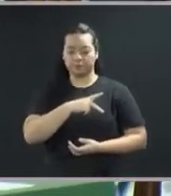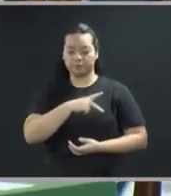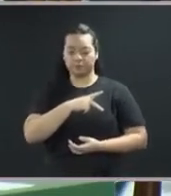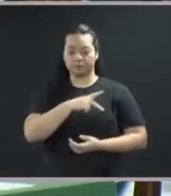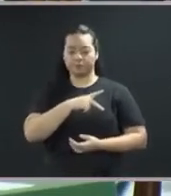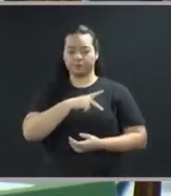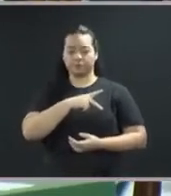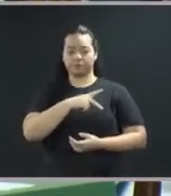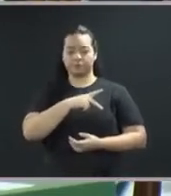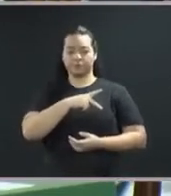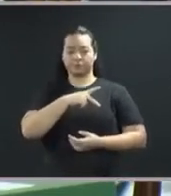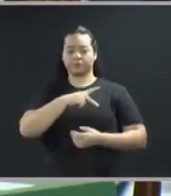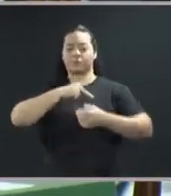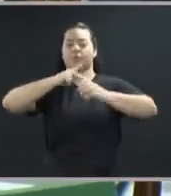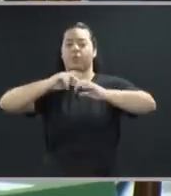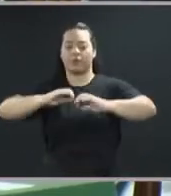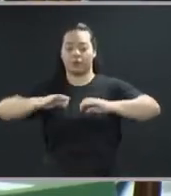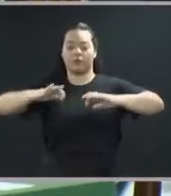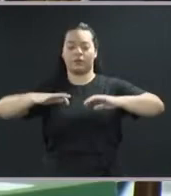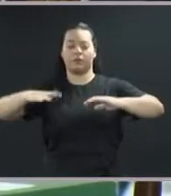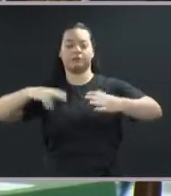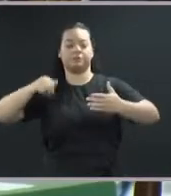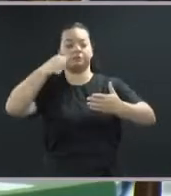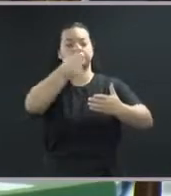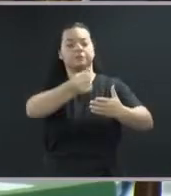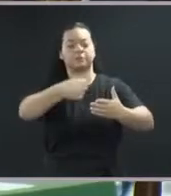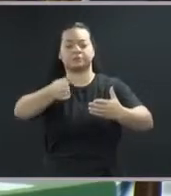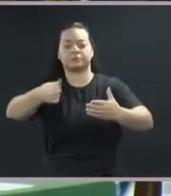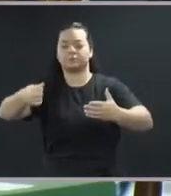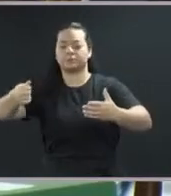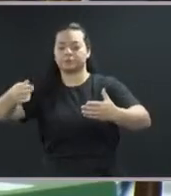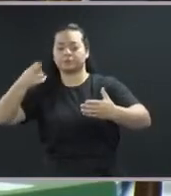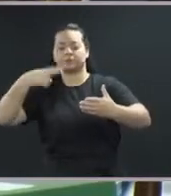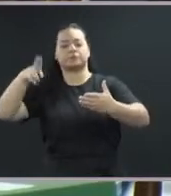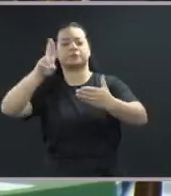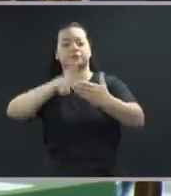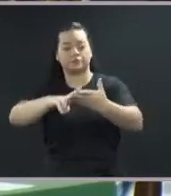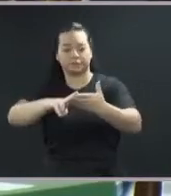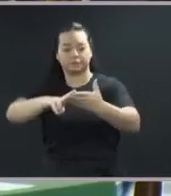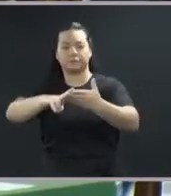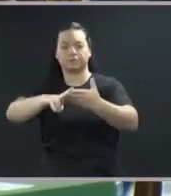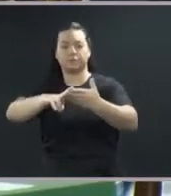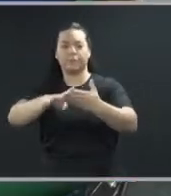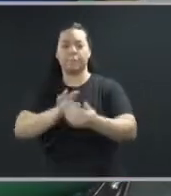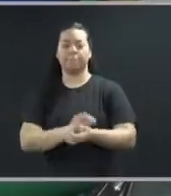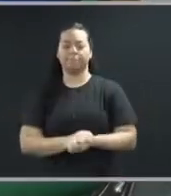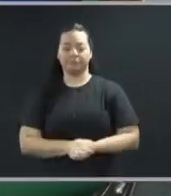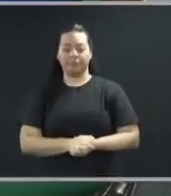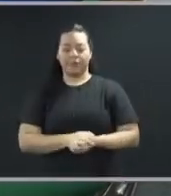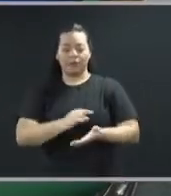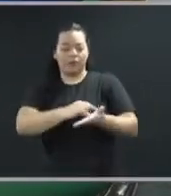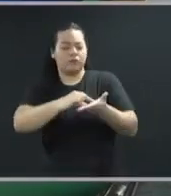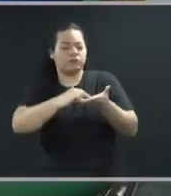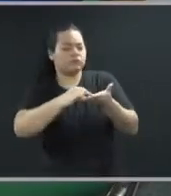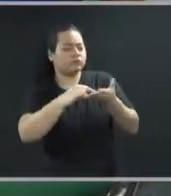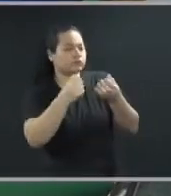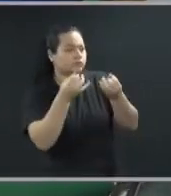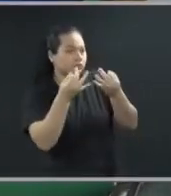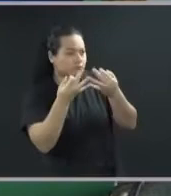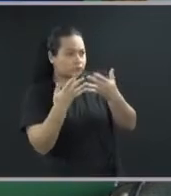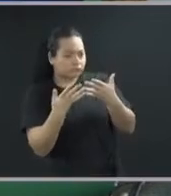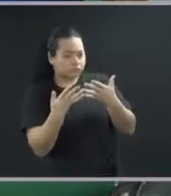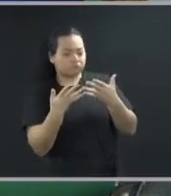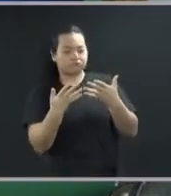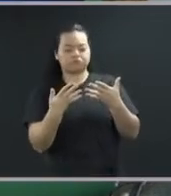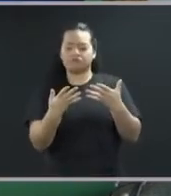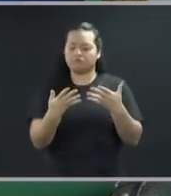a impressão de que nós não somos importantes na obra missionária. Que a obra missionária,